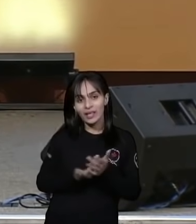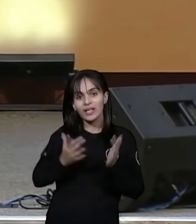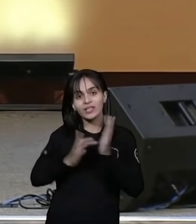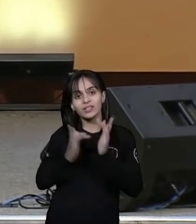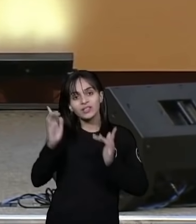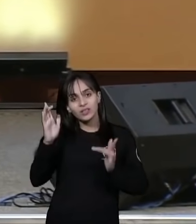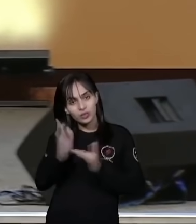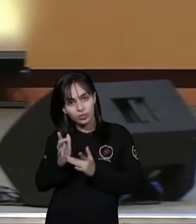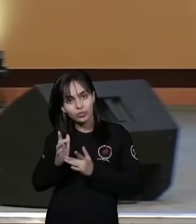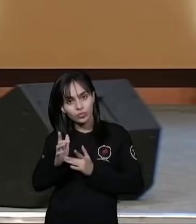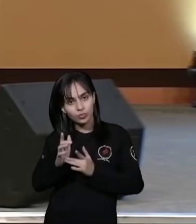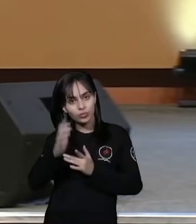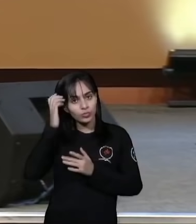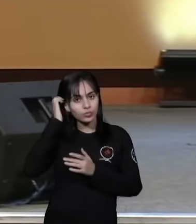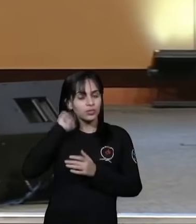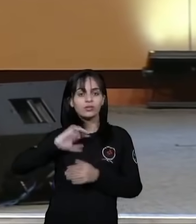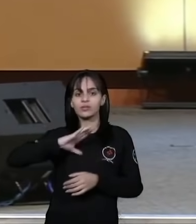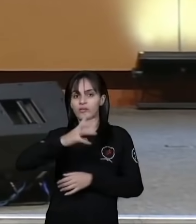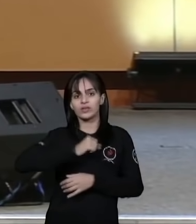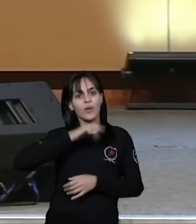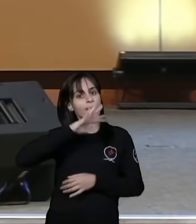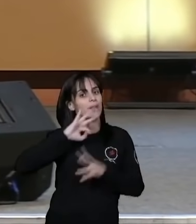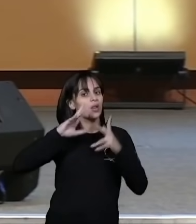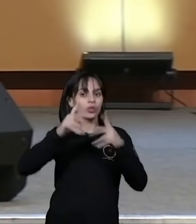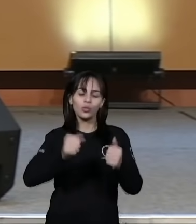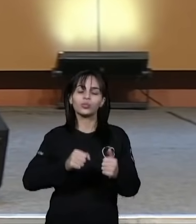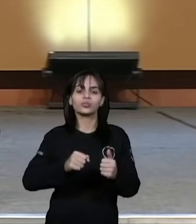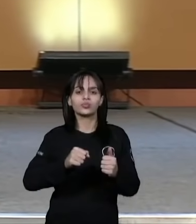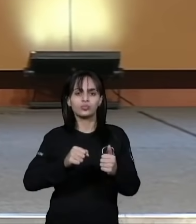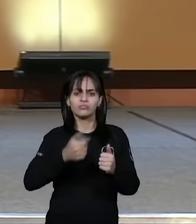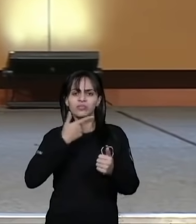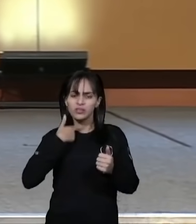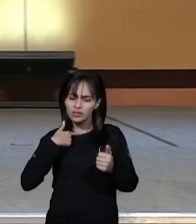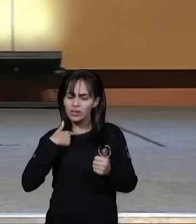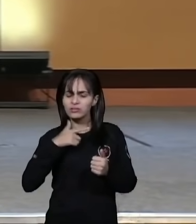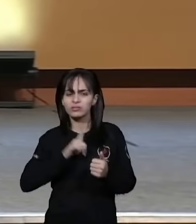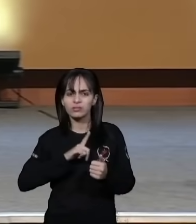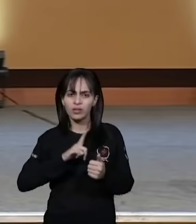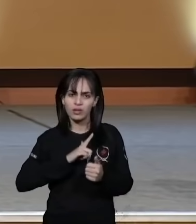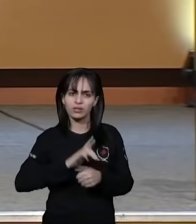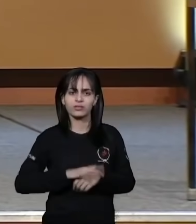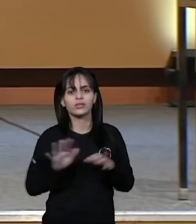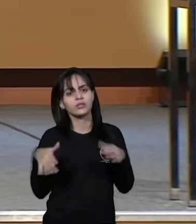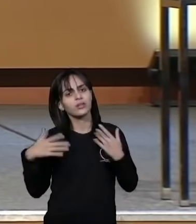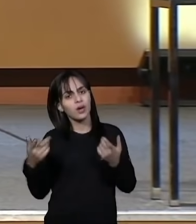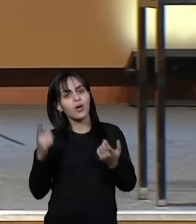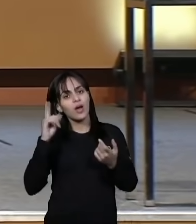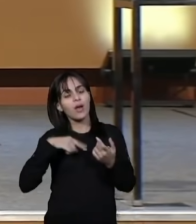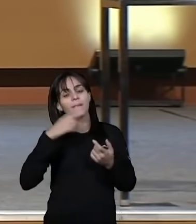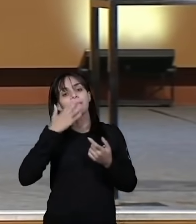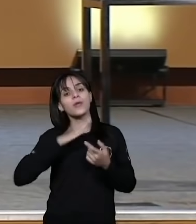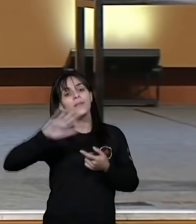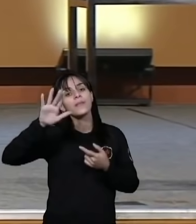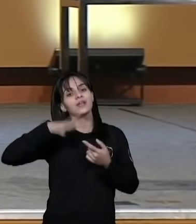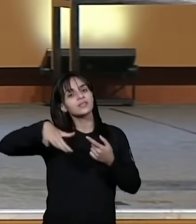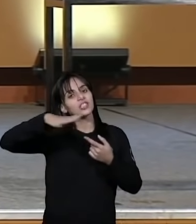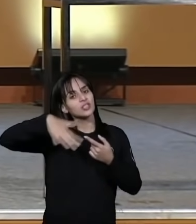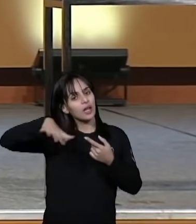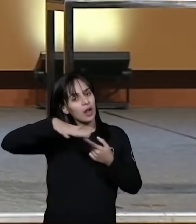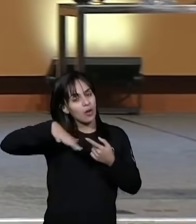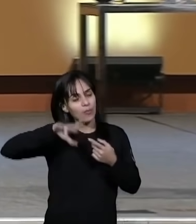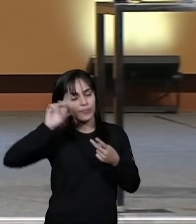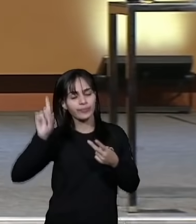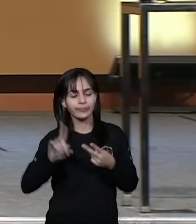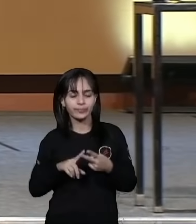a salvação é para todos aqueles que desejam Então essas são promessas Gerais